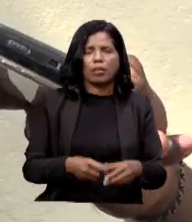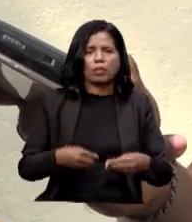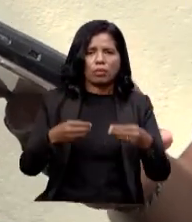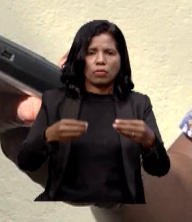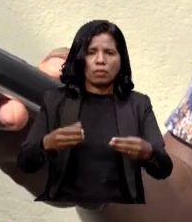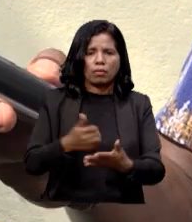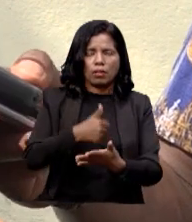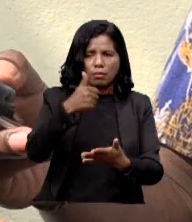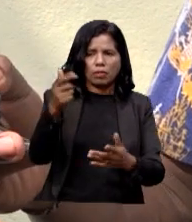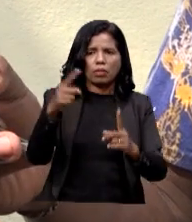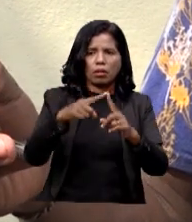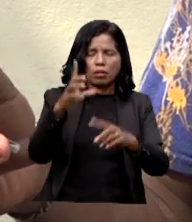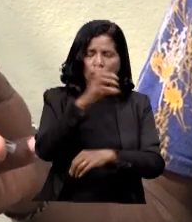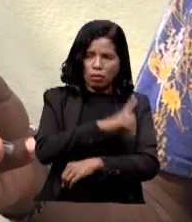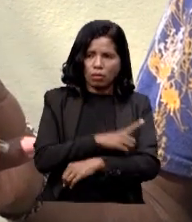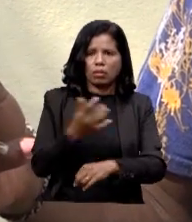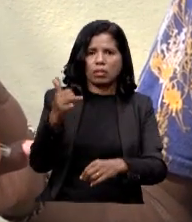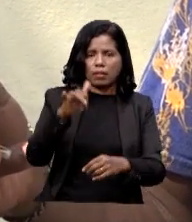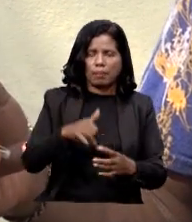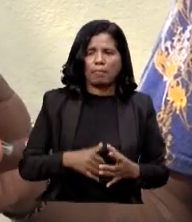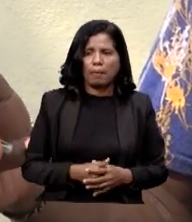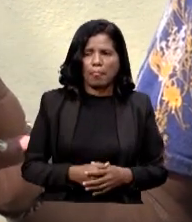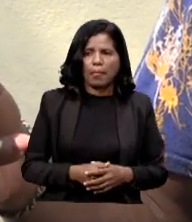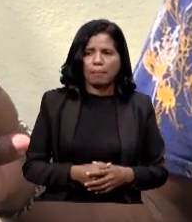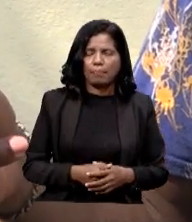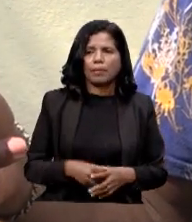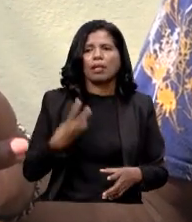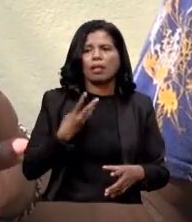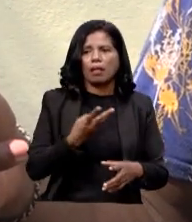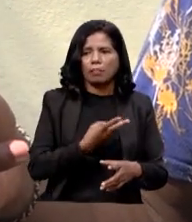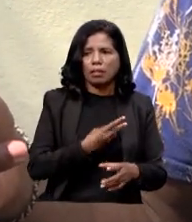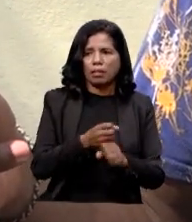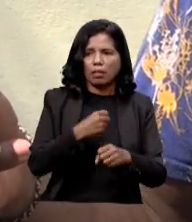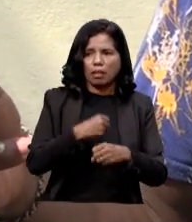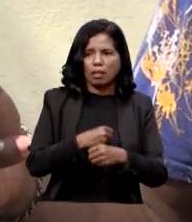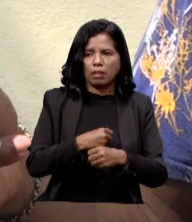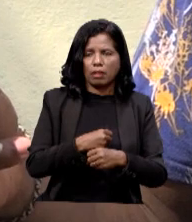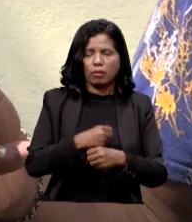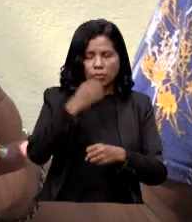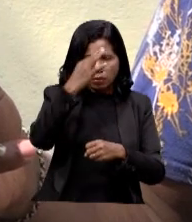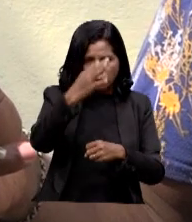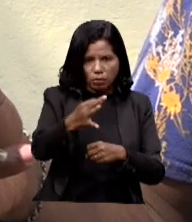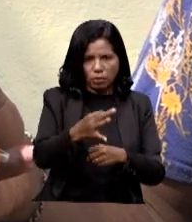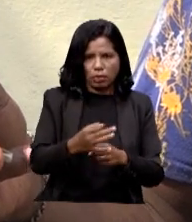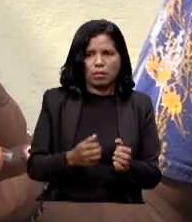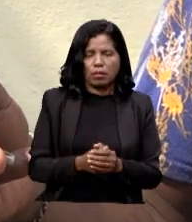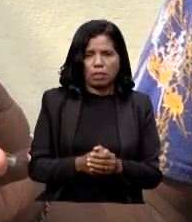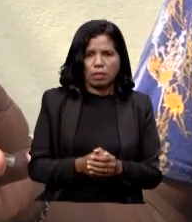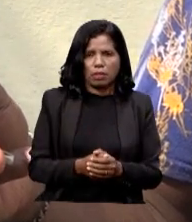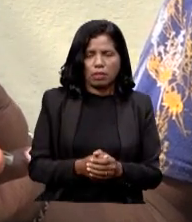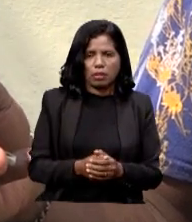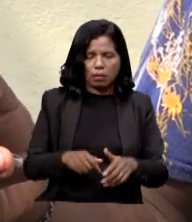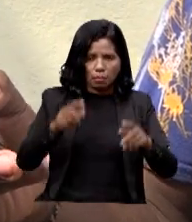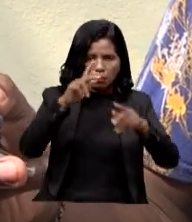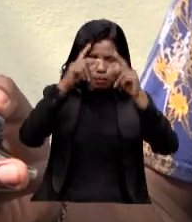loro ne loro loro sirenia e espero que a Takami se halva advocacia, a Bambarua, Loro Indanebele saia nessa Loro, preso político